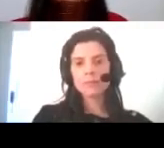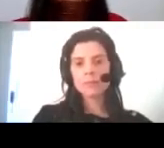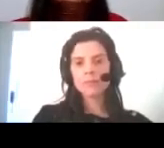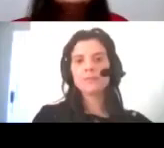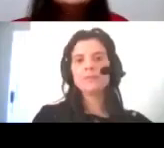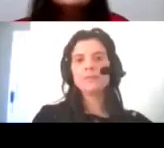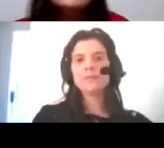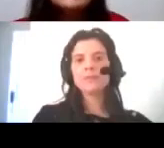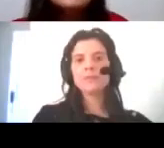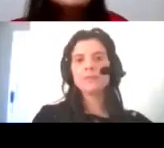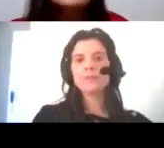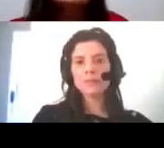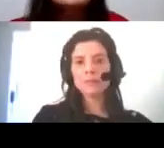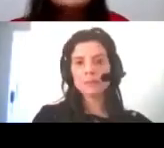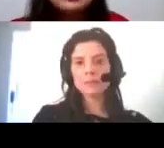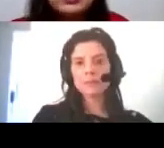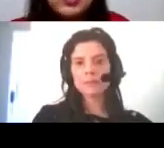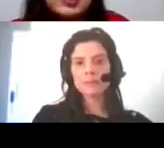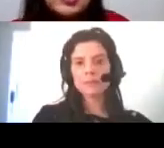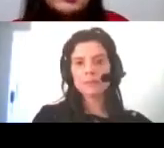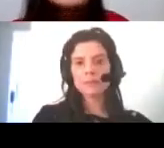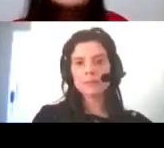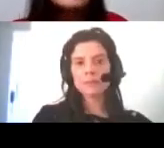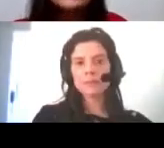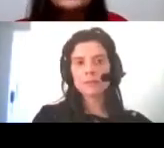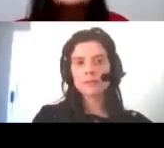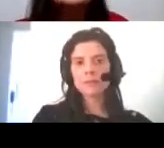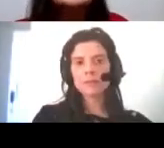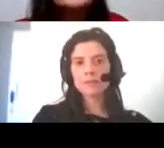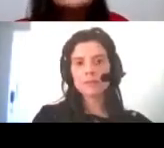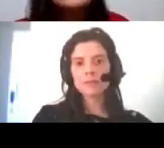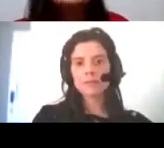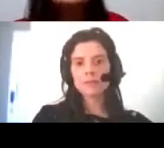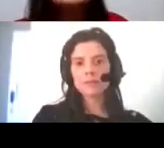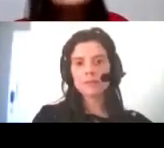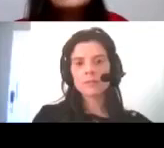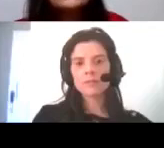12.527, e a nossa Lei Municipal saiu em 2013, que é a número